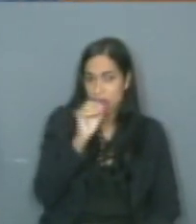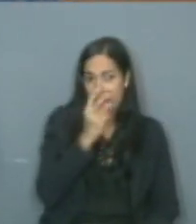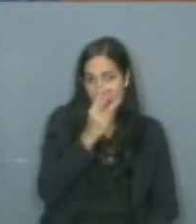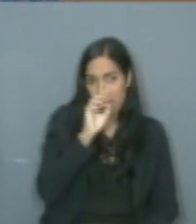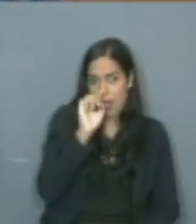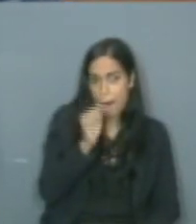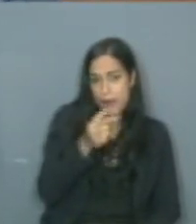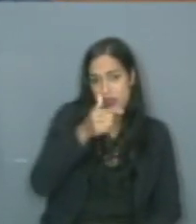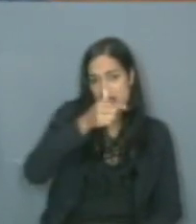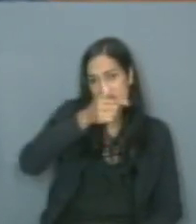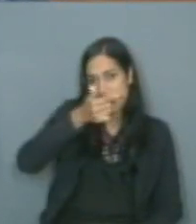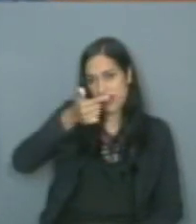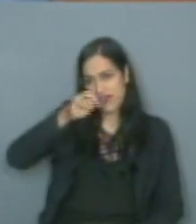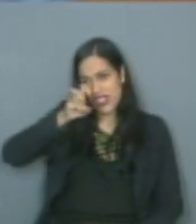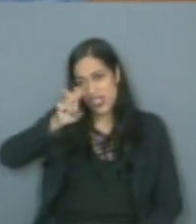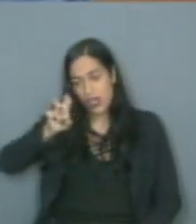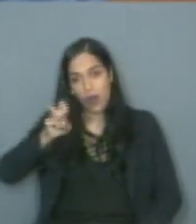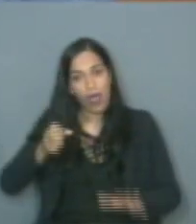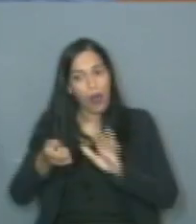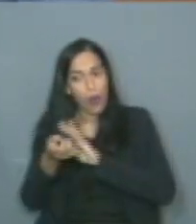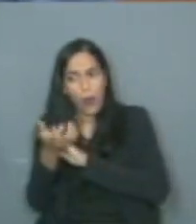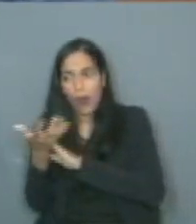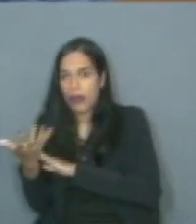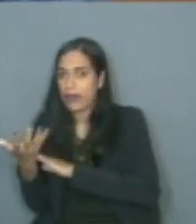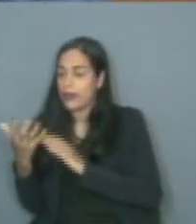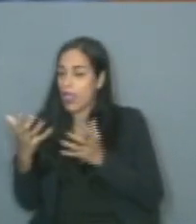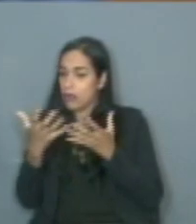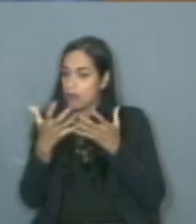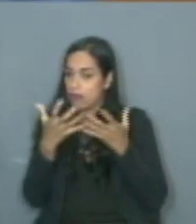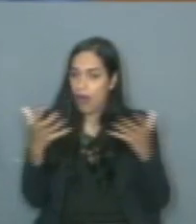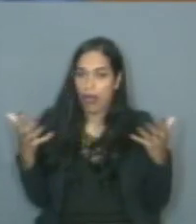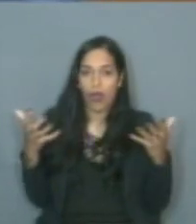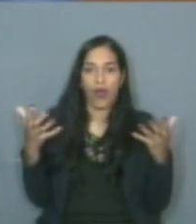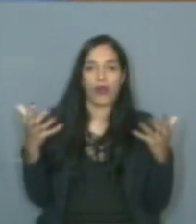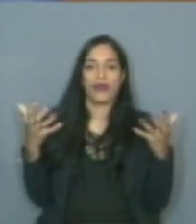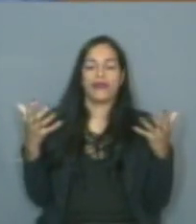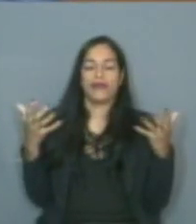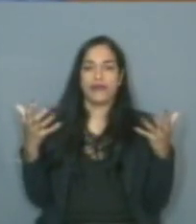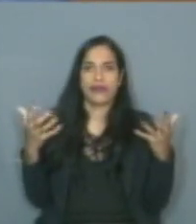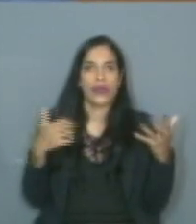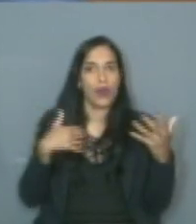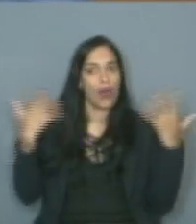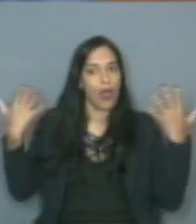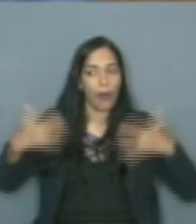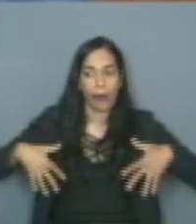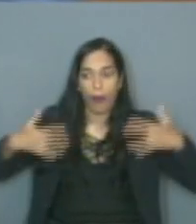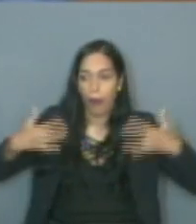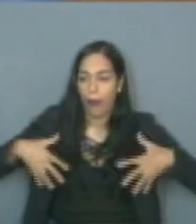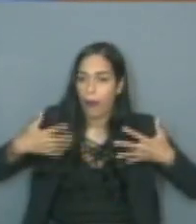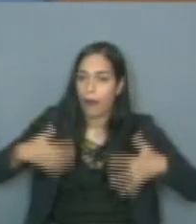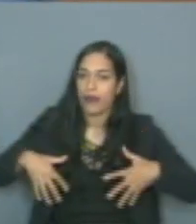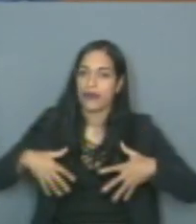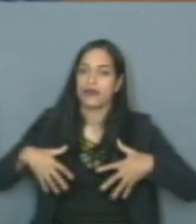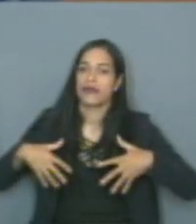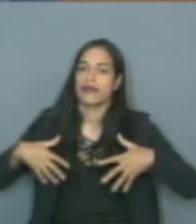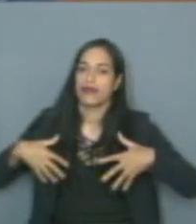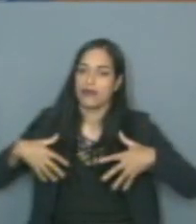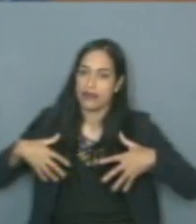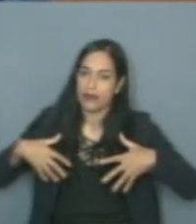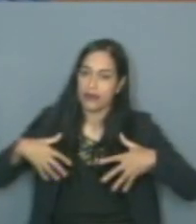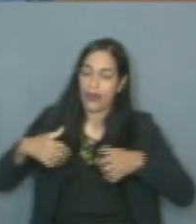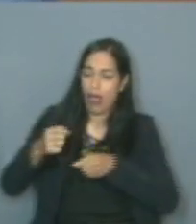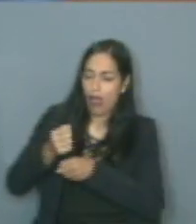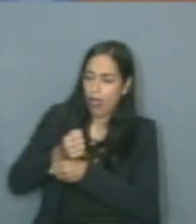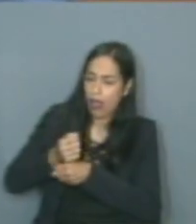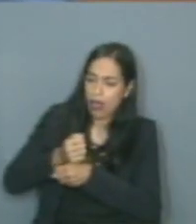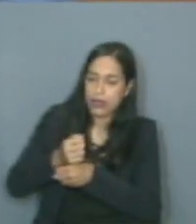3.725 é um número muito alarmante, um número muito maior, e eu realmente fiquei perplexo quando eu vi que realmente já tinham